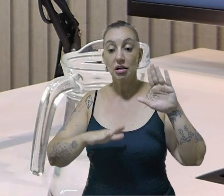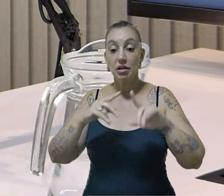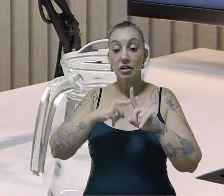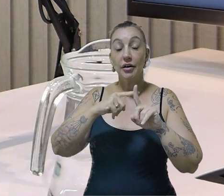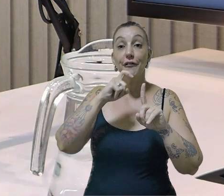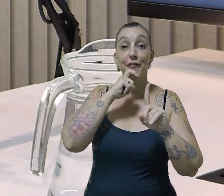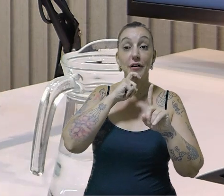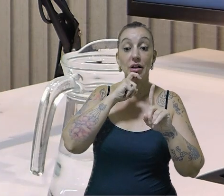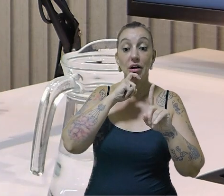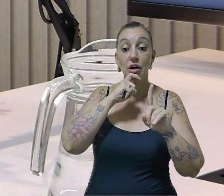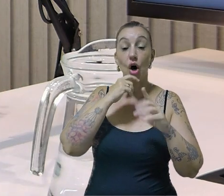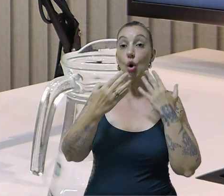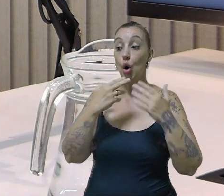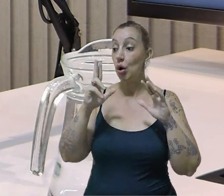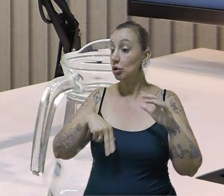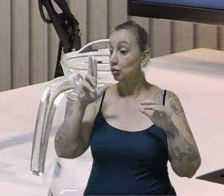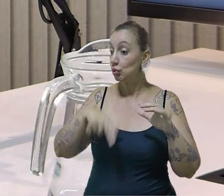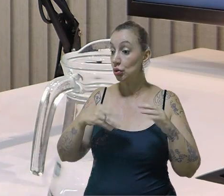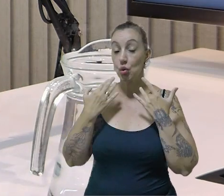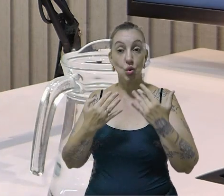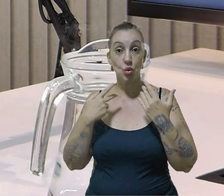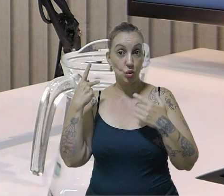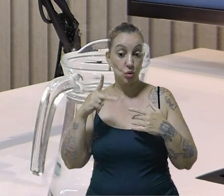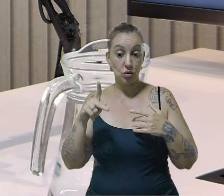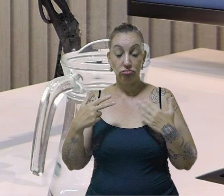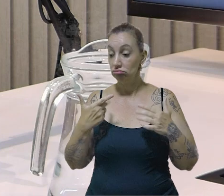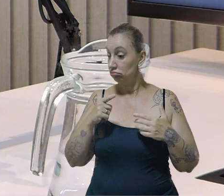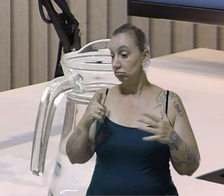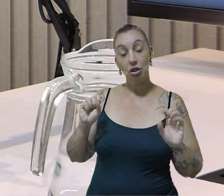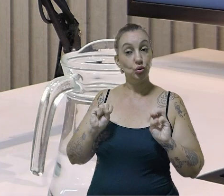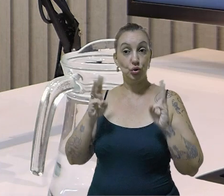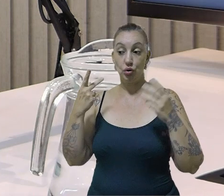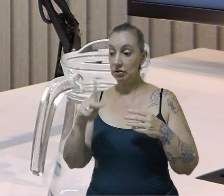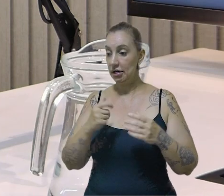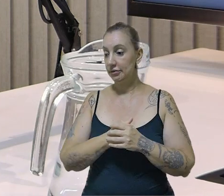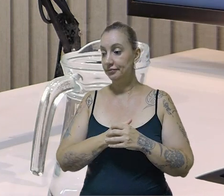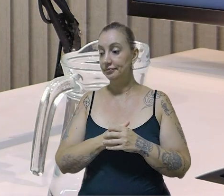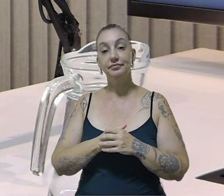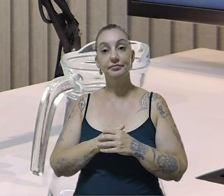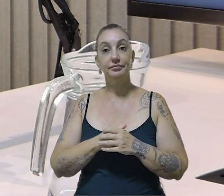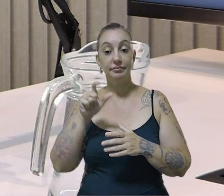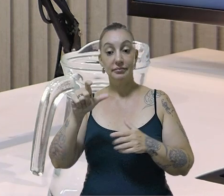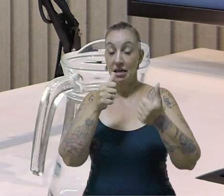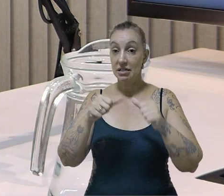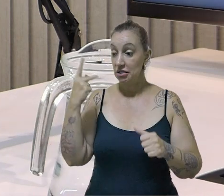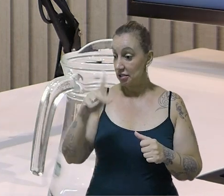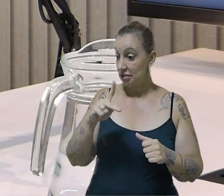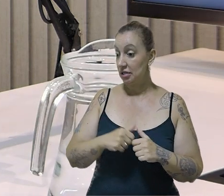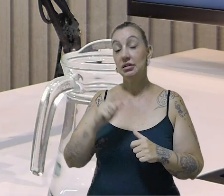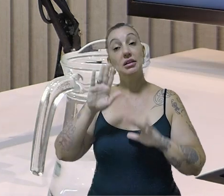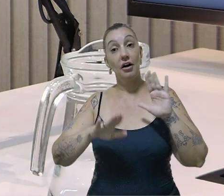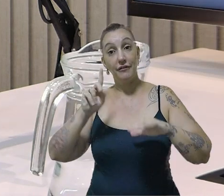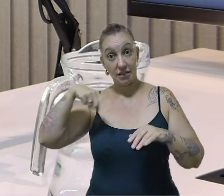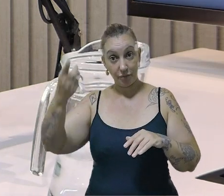temperatura fria mas nunca vem o colorido assim não tem cor no no show do bran Ah não tem e e a estética dessa turnê talvez